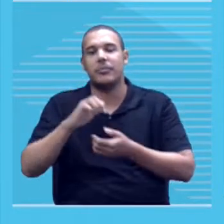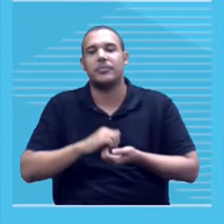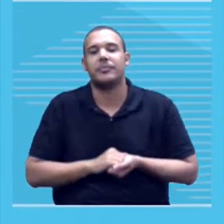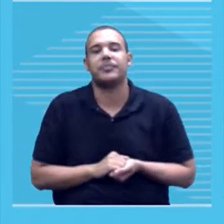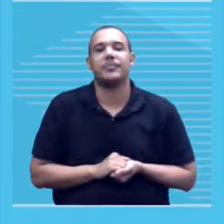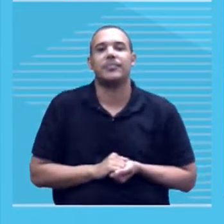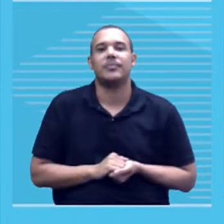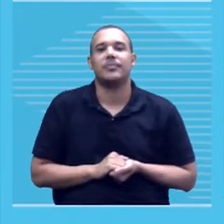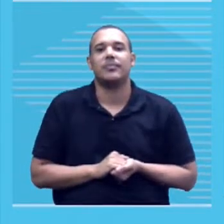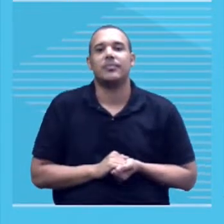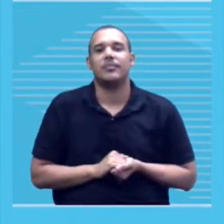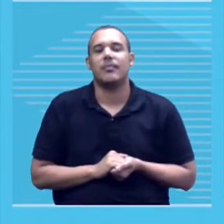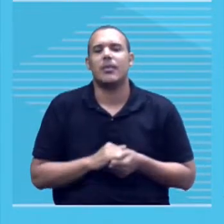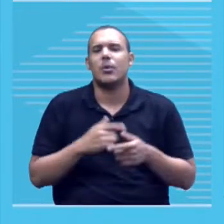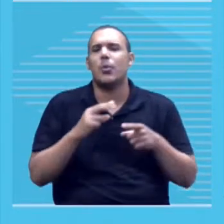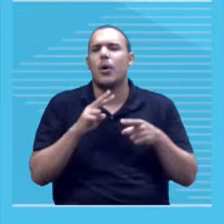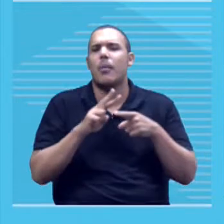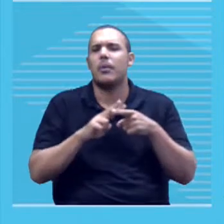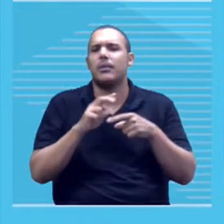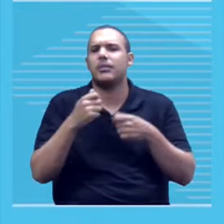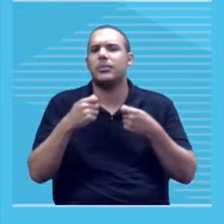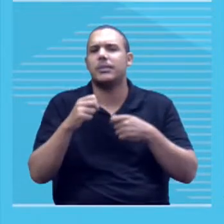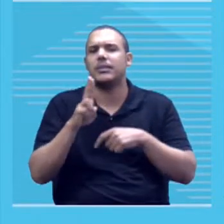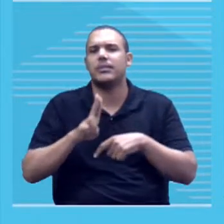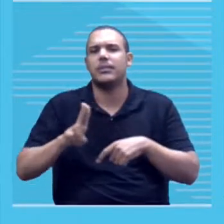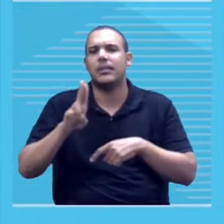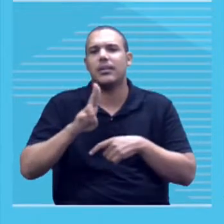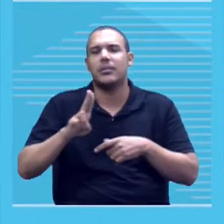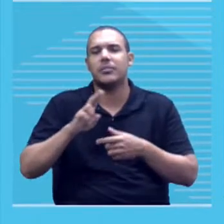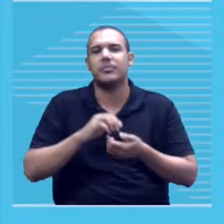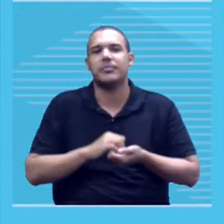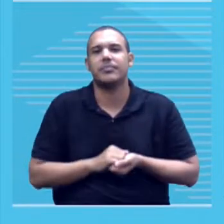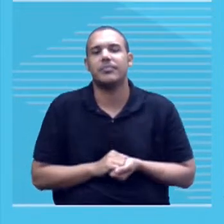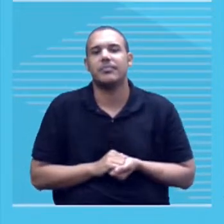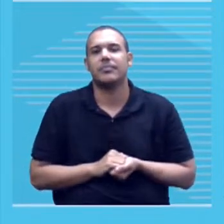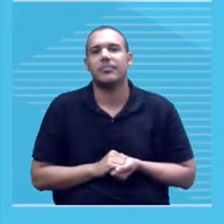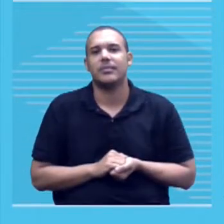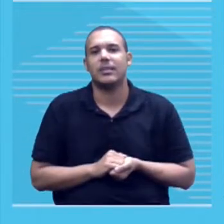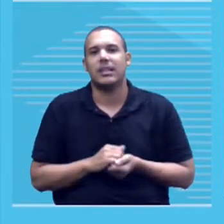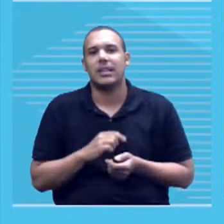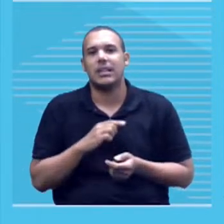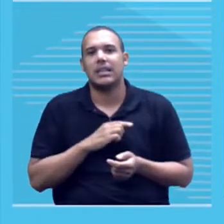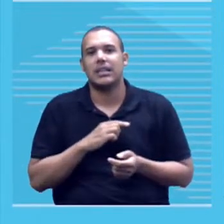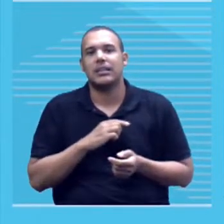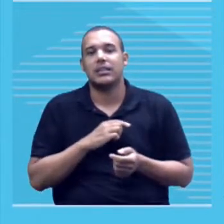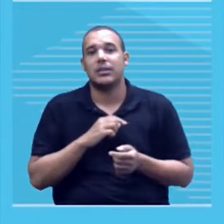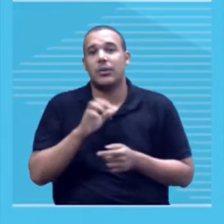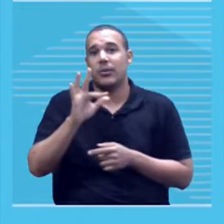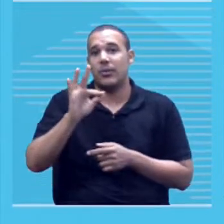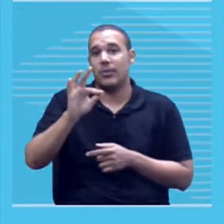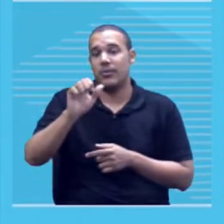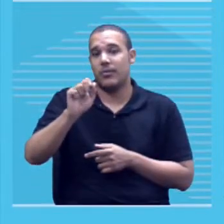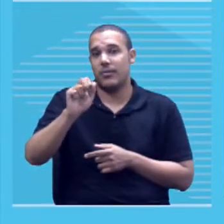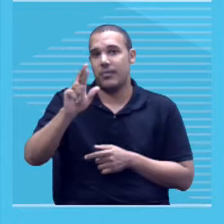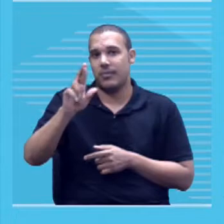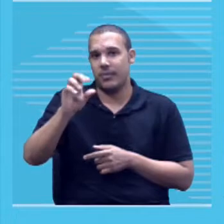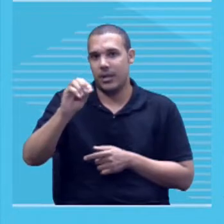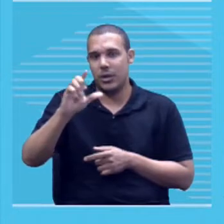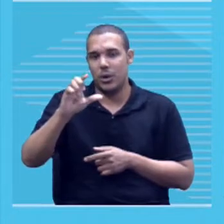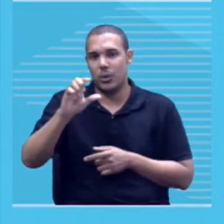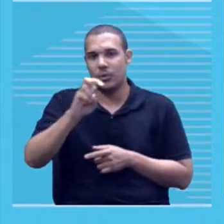Tá, qual potência que eu vou aplicar na minha equação? Ele falou que eu tinha um farol com 55. Um farol